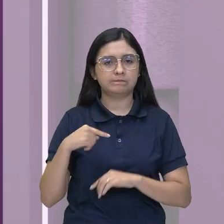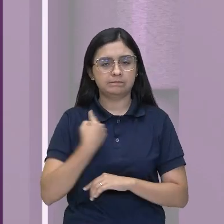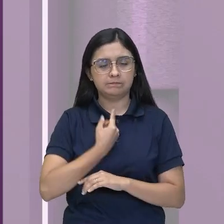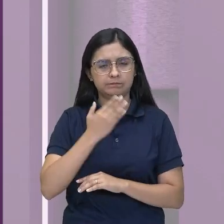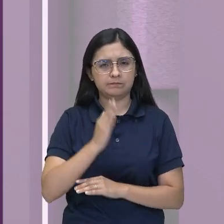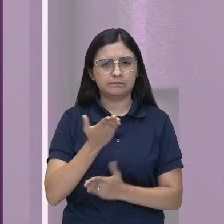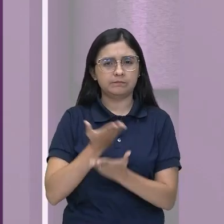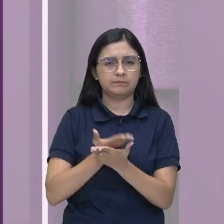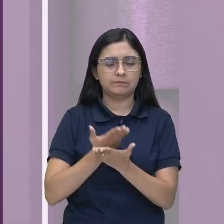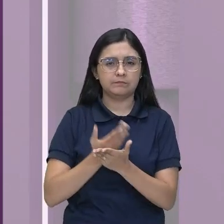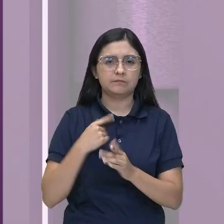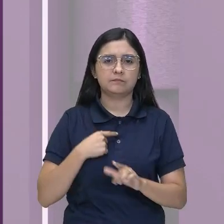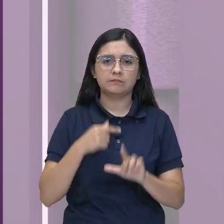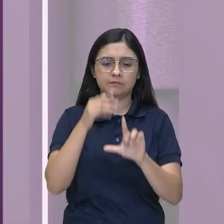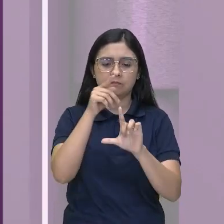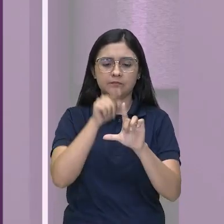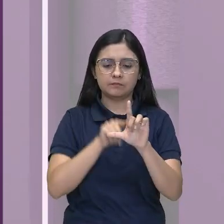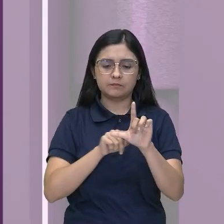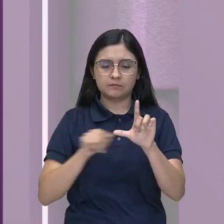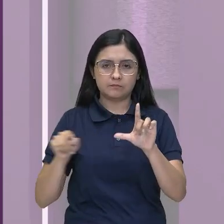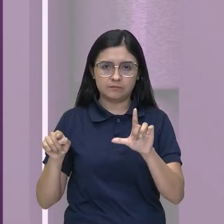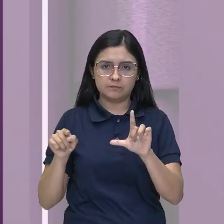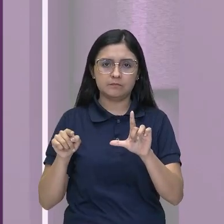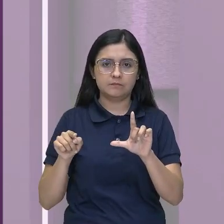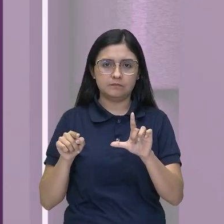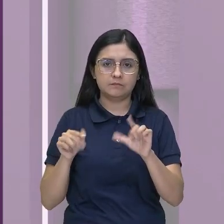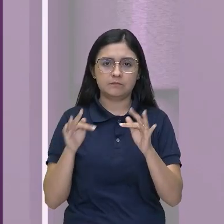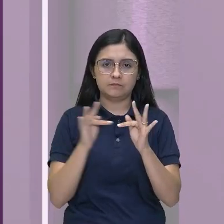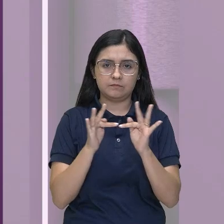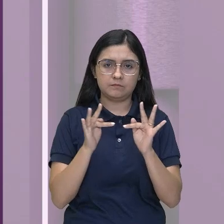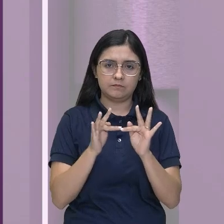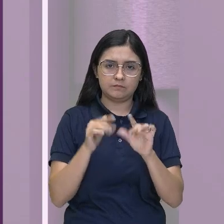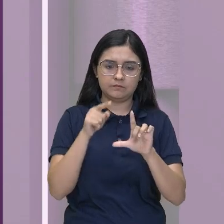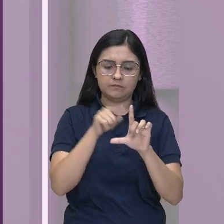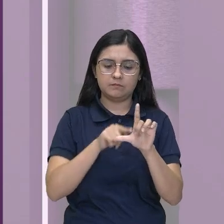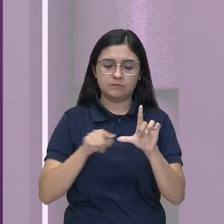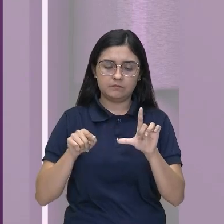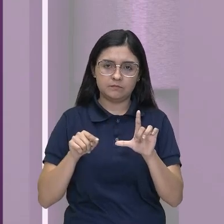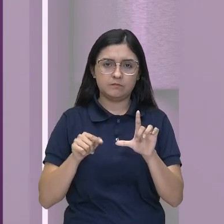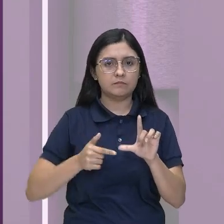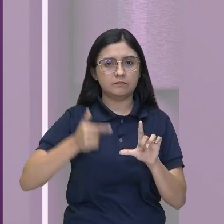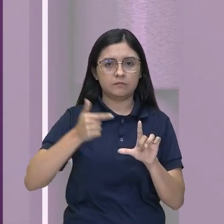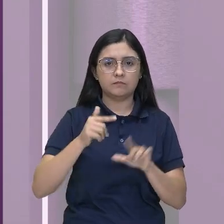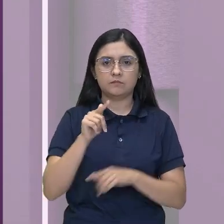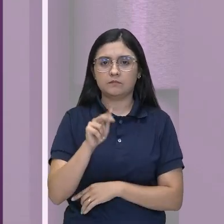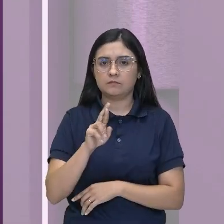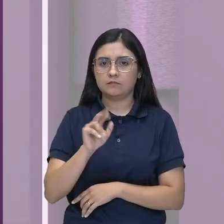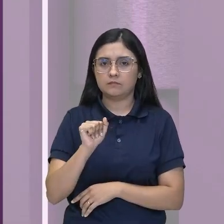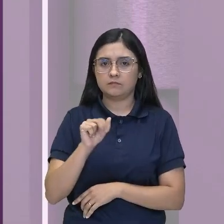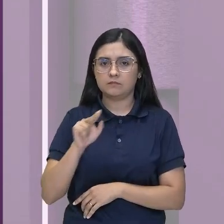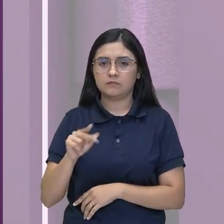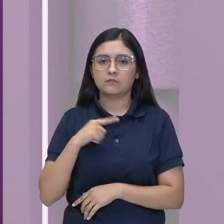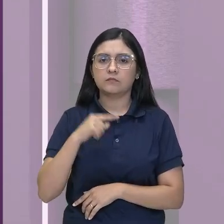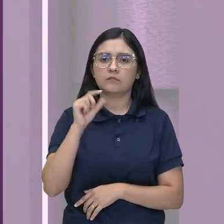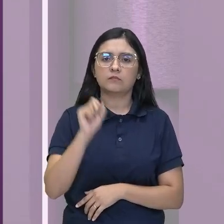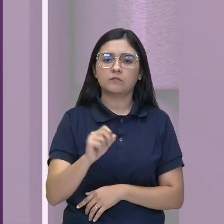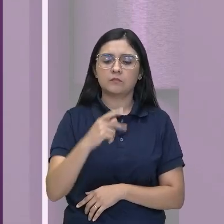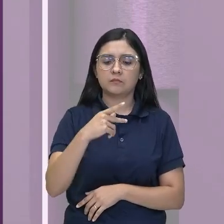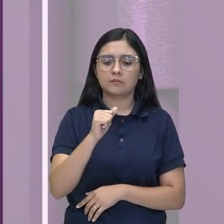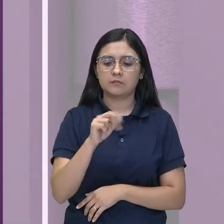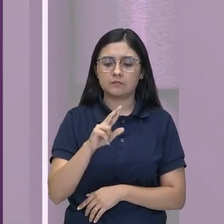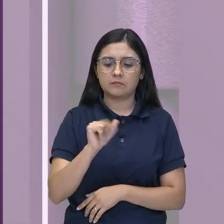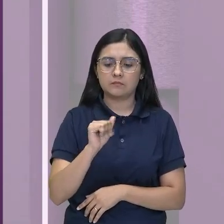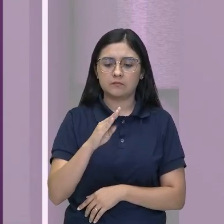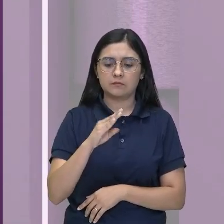o gráfico de uma função quadrática ou de uma função do segundo grau é uma parábola, tá?